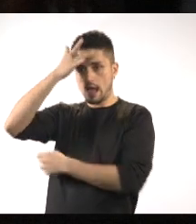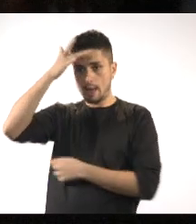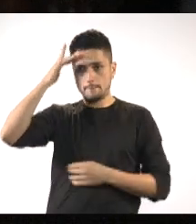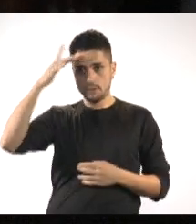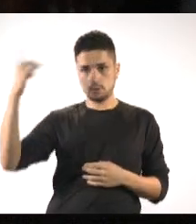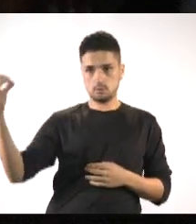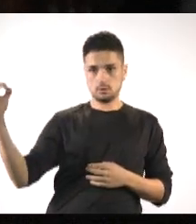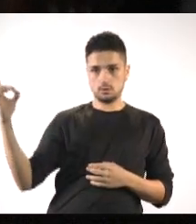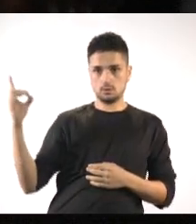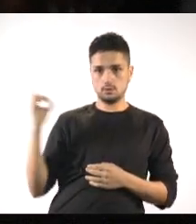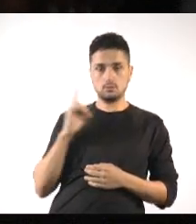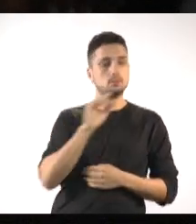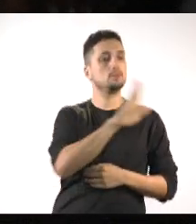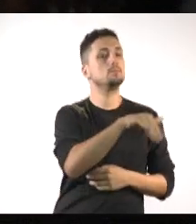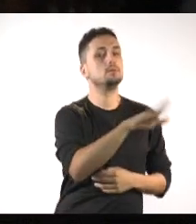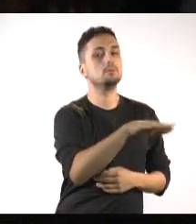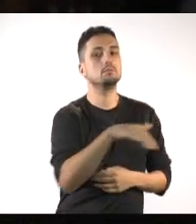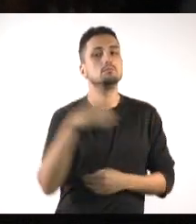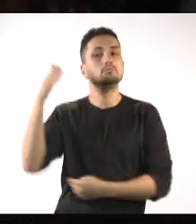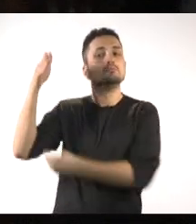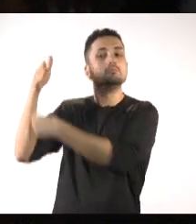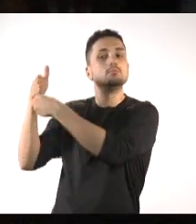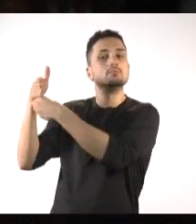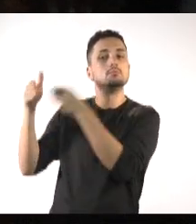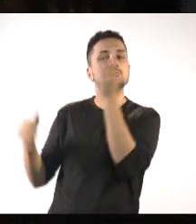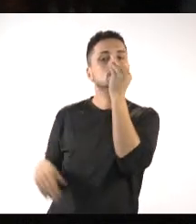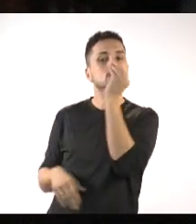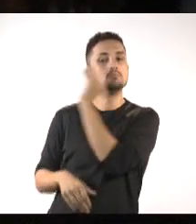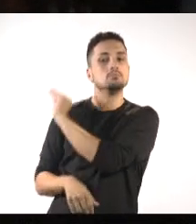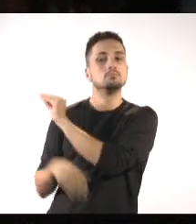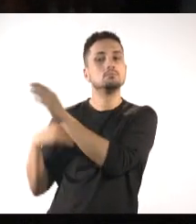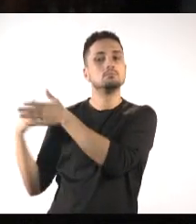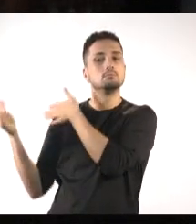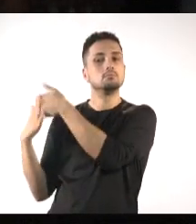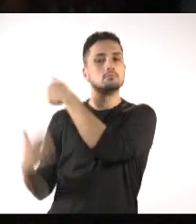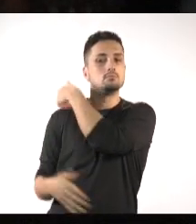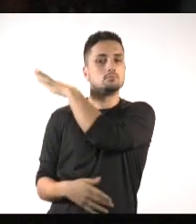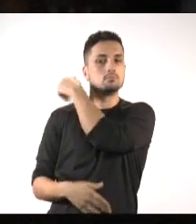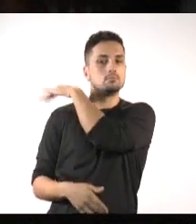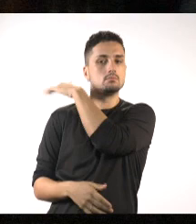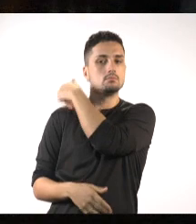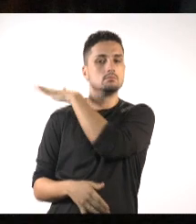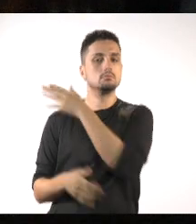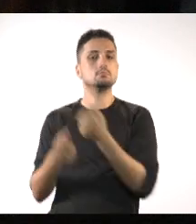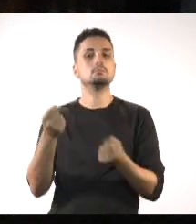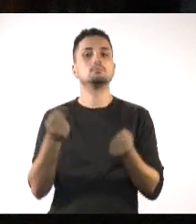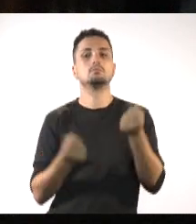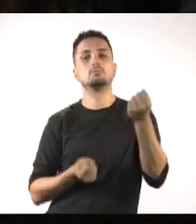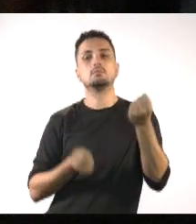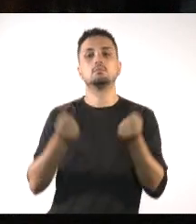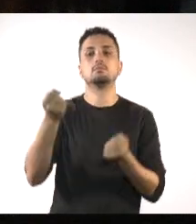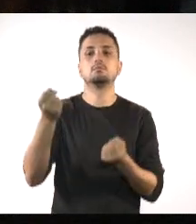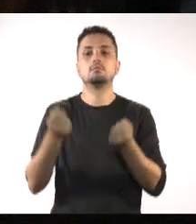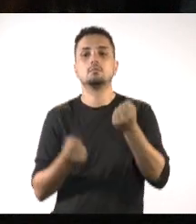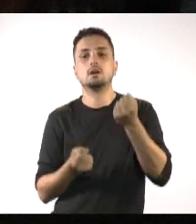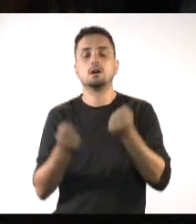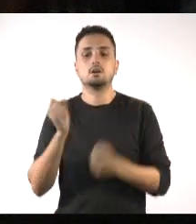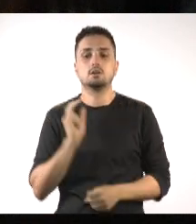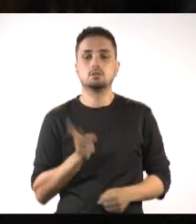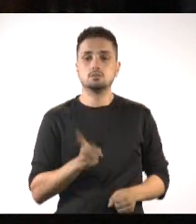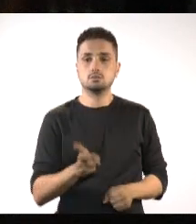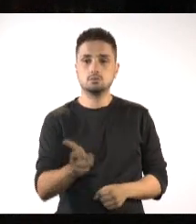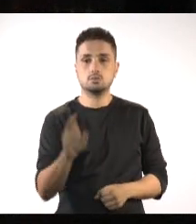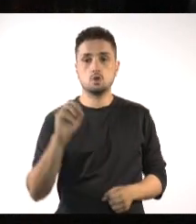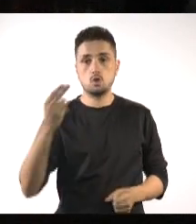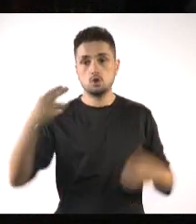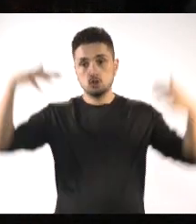fechado. Para mim, aquilo lá não me interessa. Eu posso passar pelas marquises da cidade, num dia de